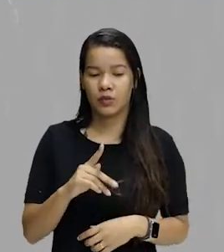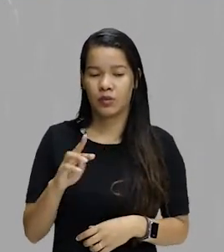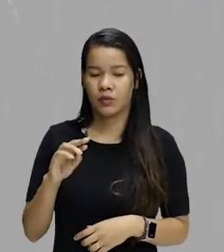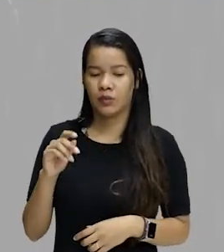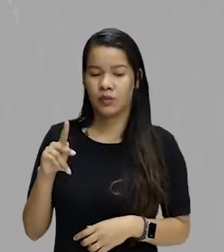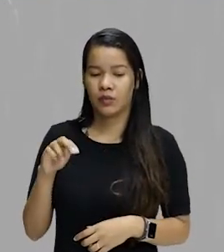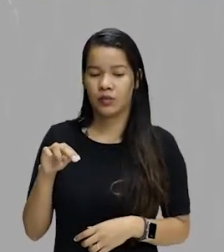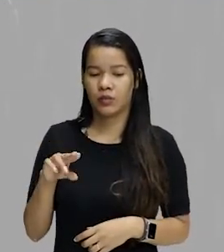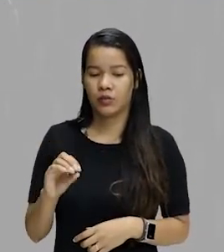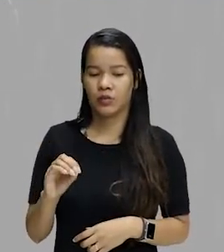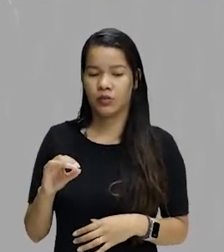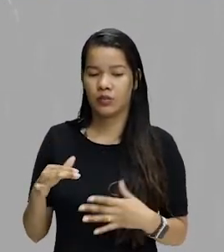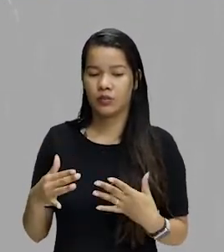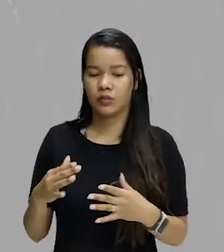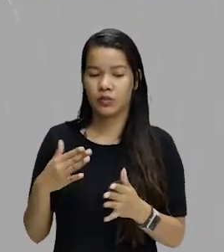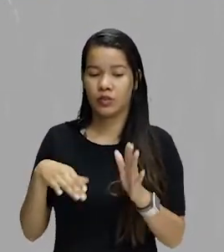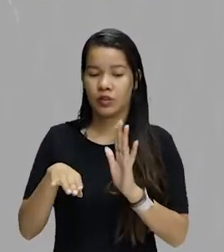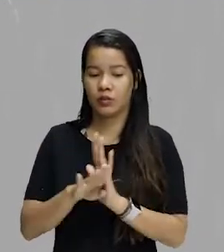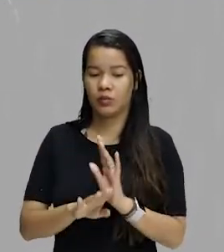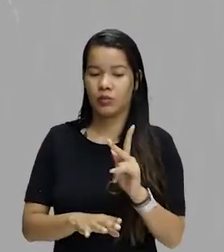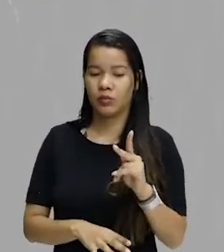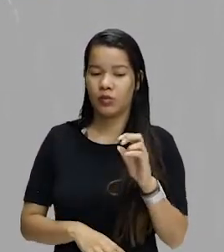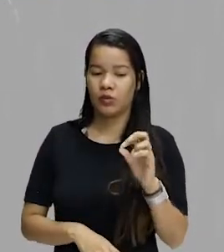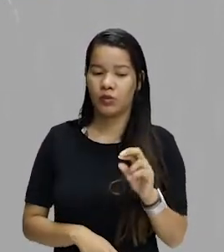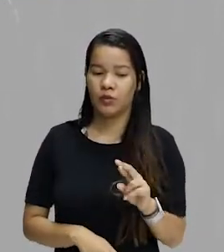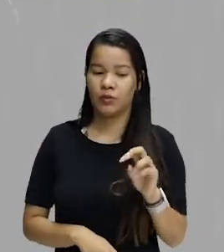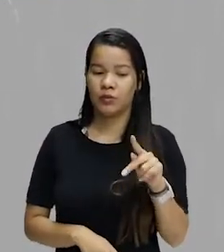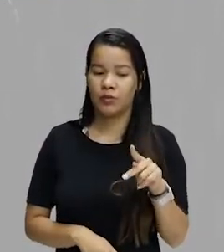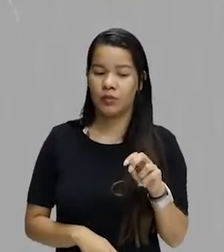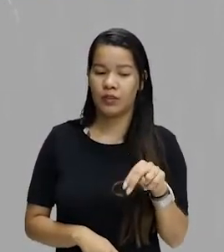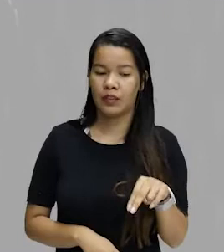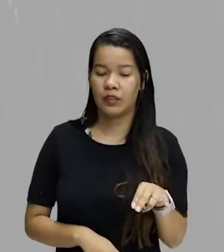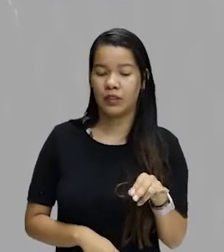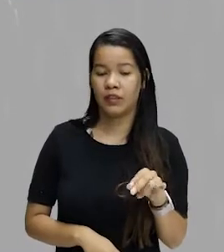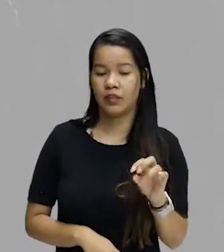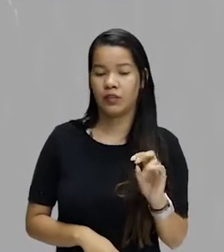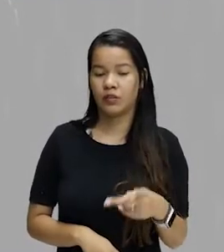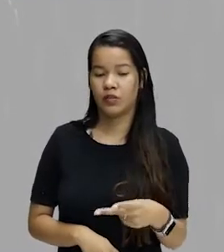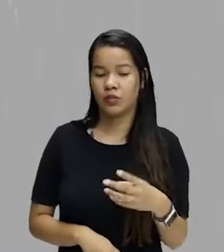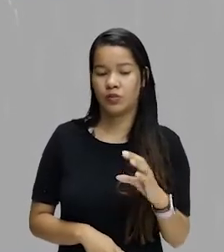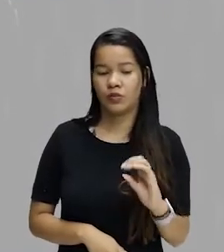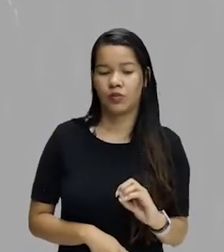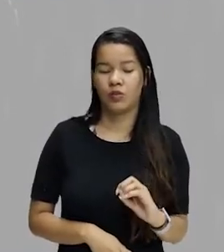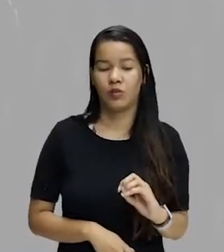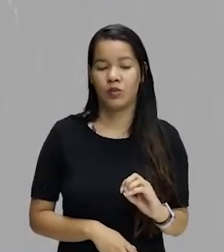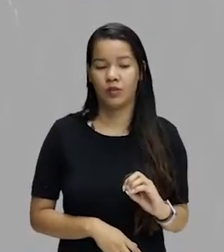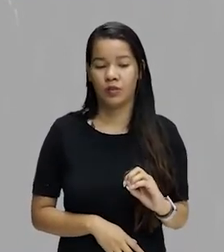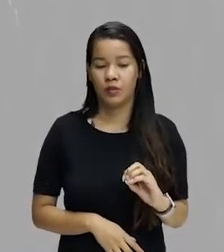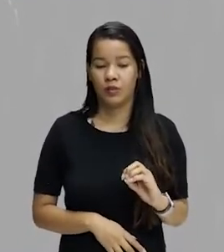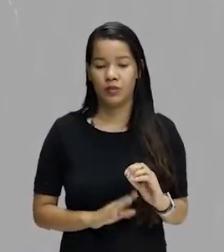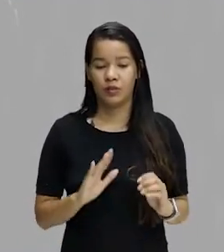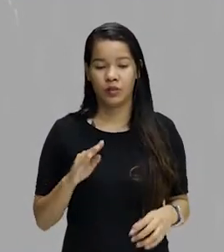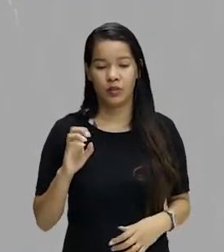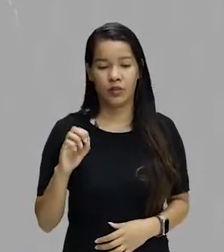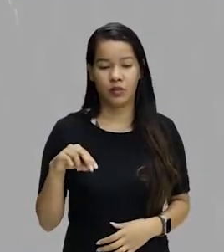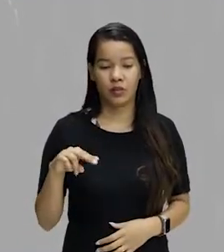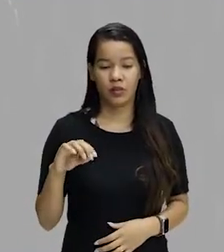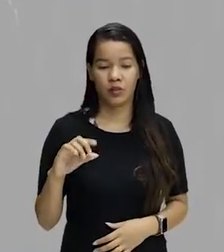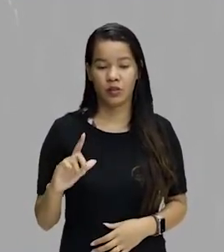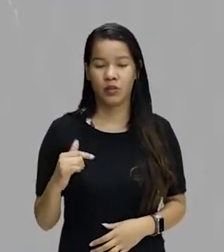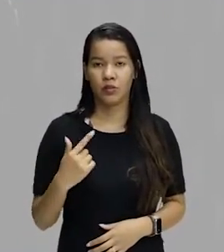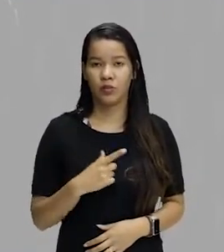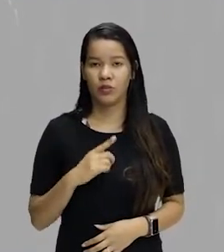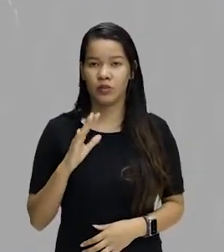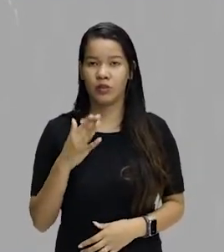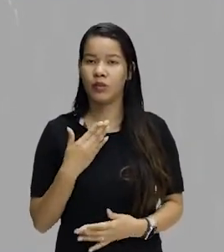ao propen-2-ol. O enol, né, nós já vimos isso lá na isomeria plana do